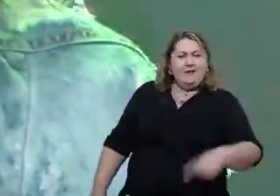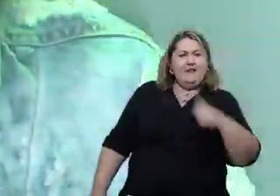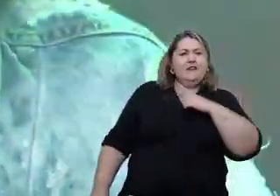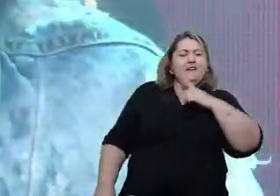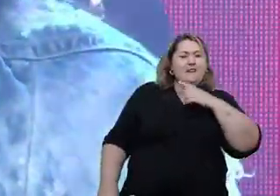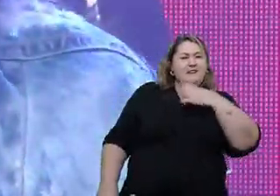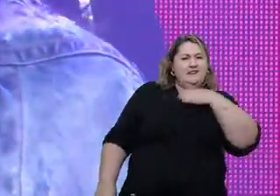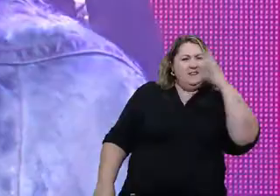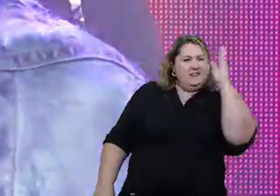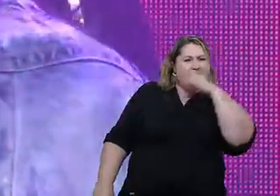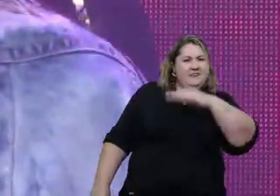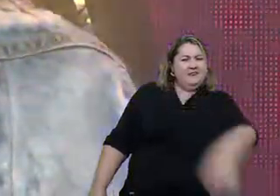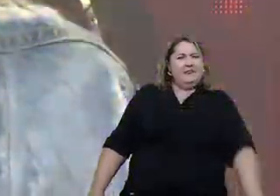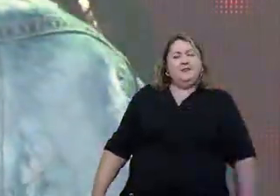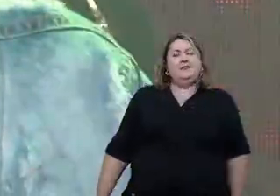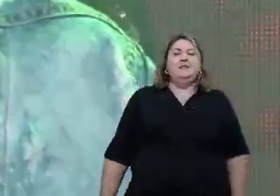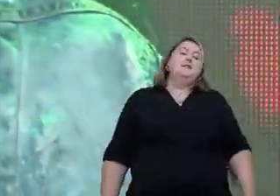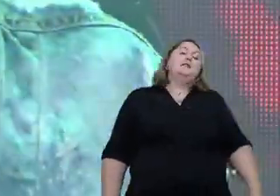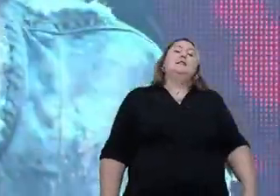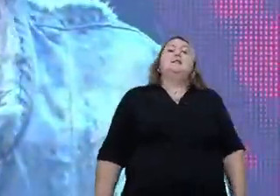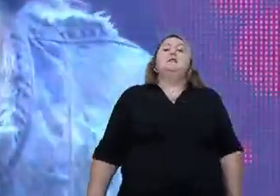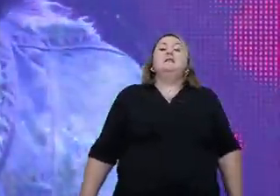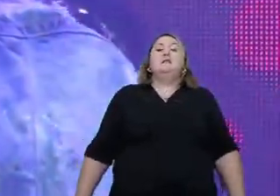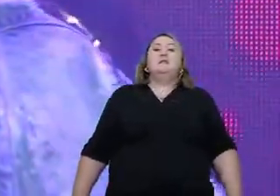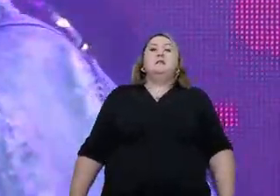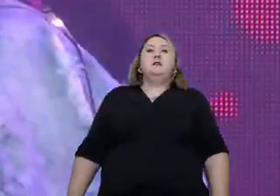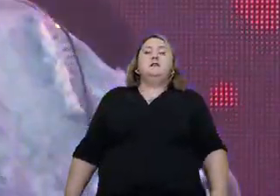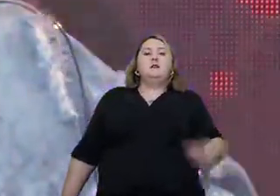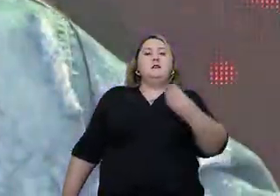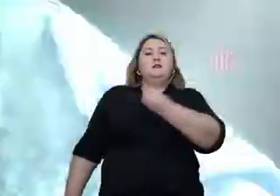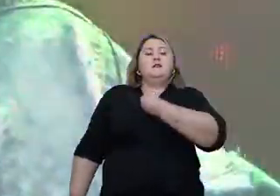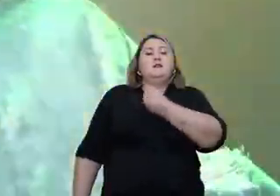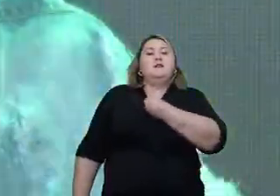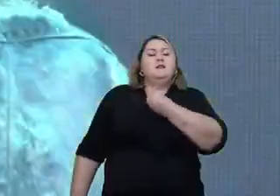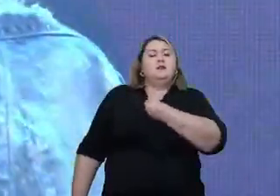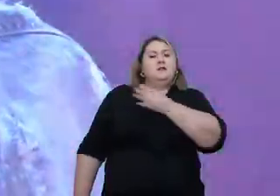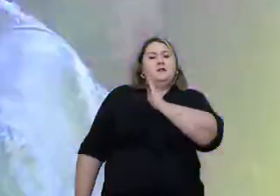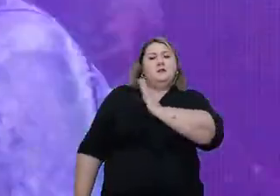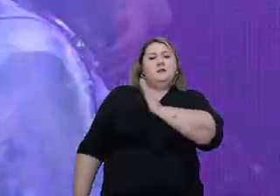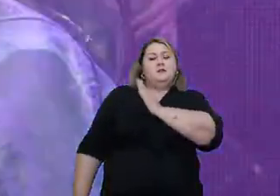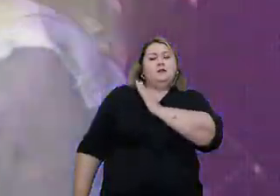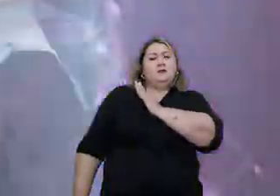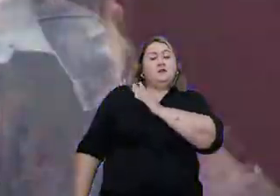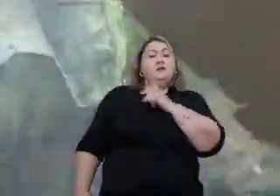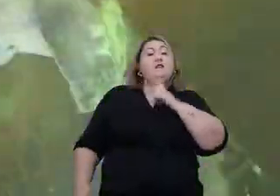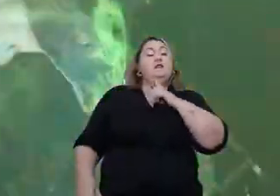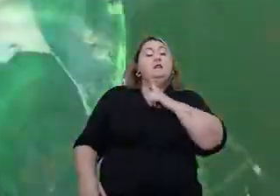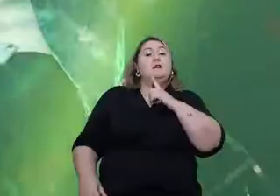Agora passa mal. A minha vida se acorda.